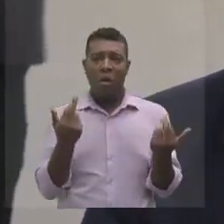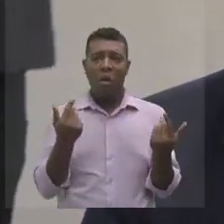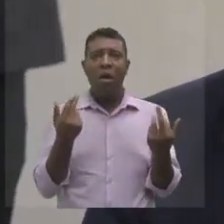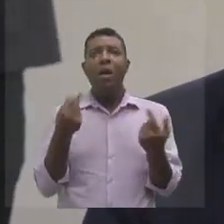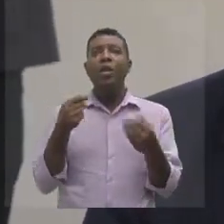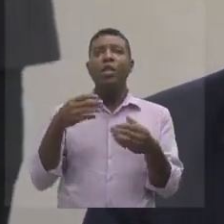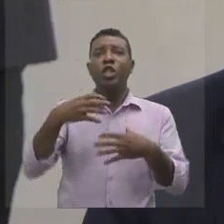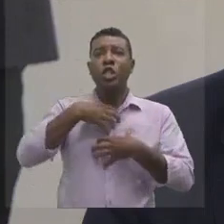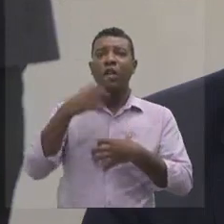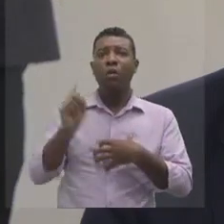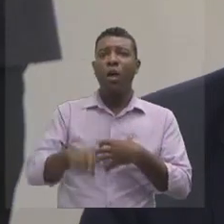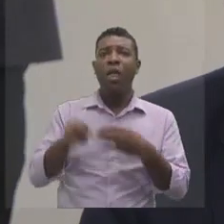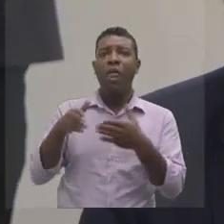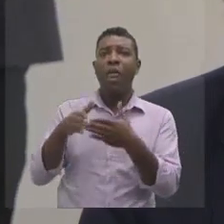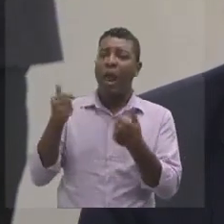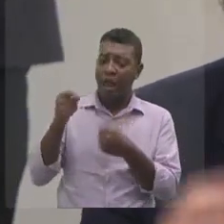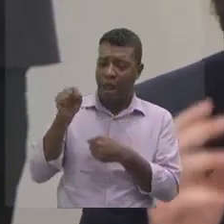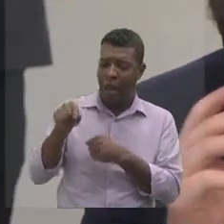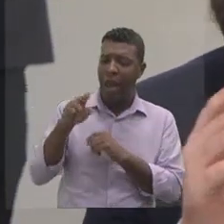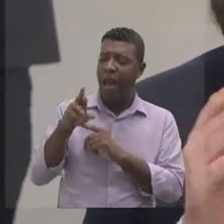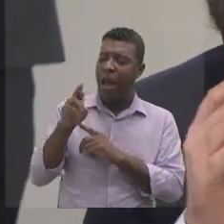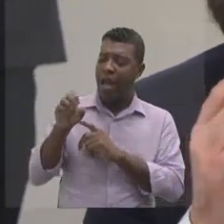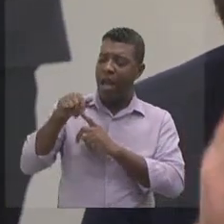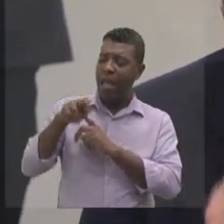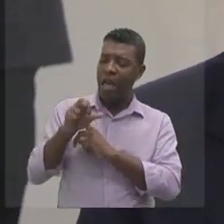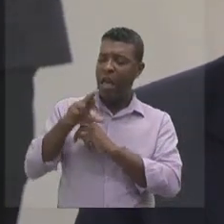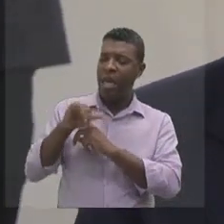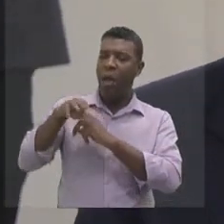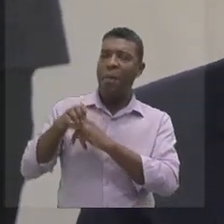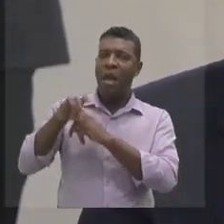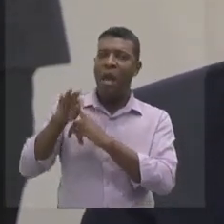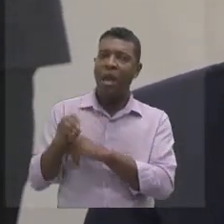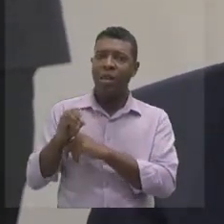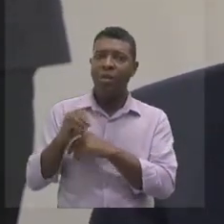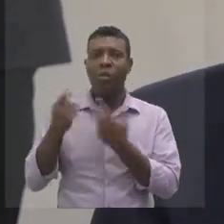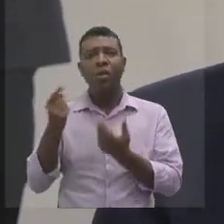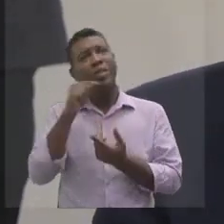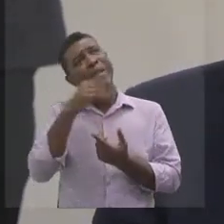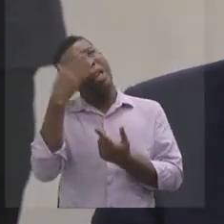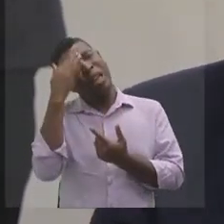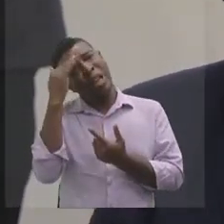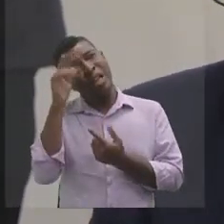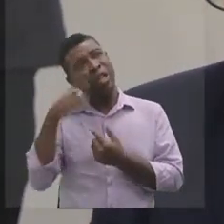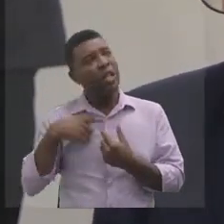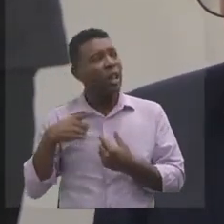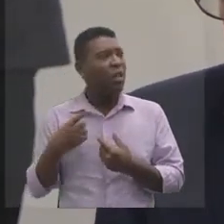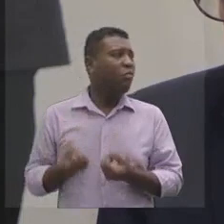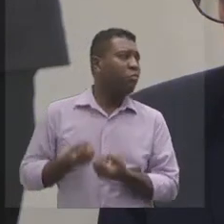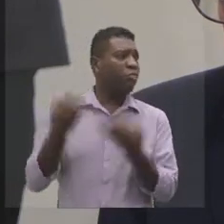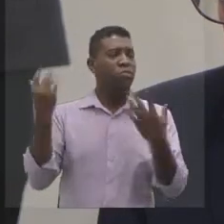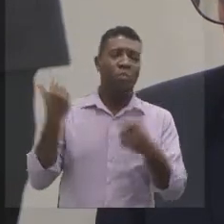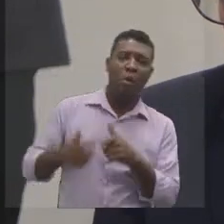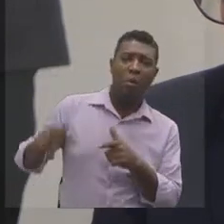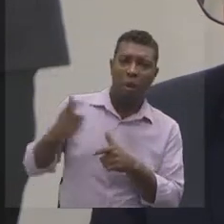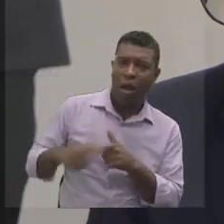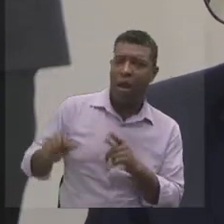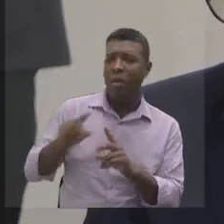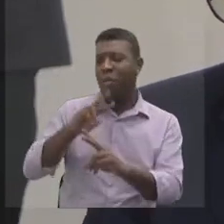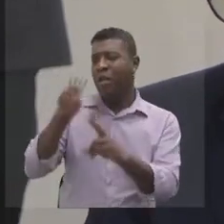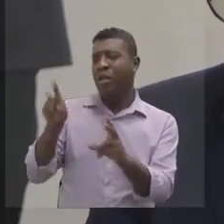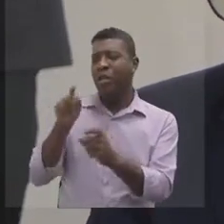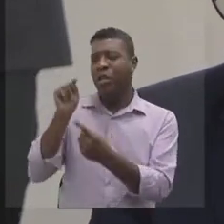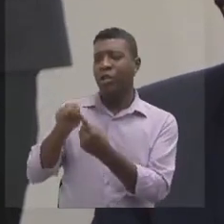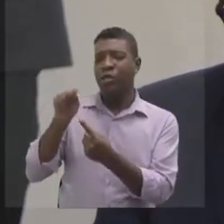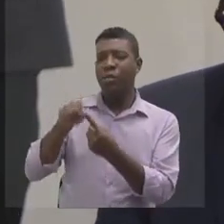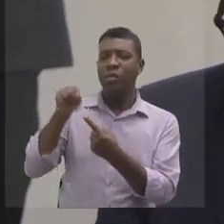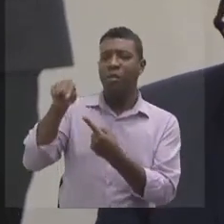né e de alguma forma o senhor entende que há um problema no sentido da